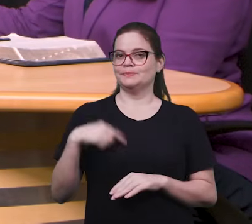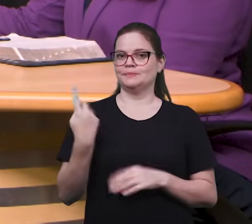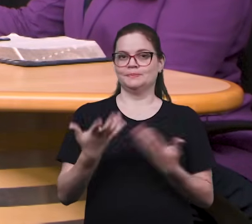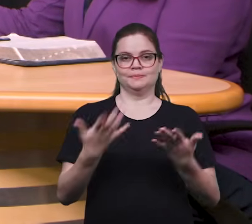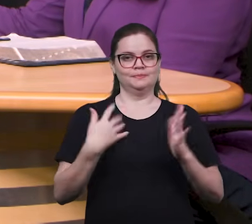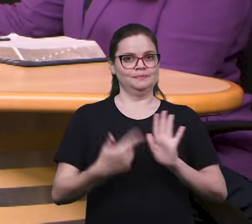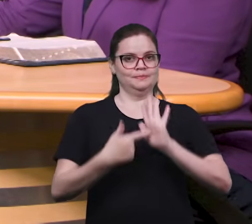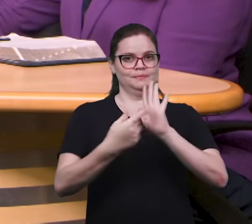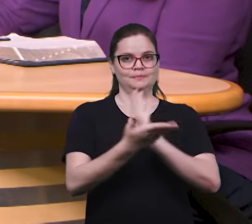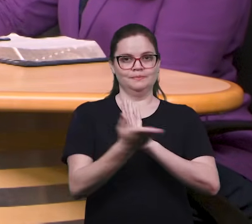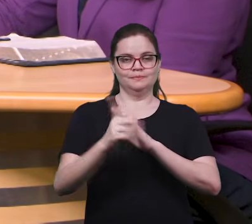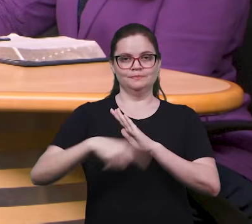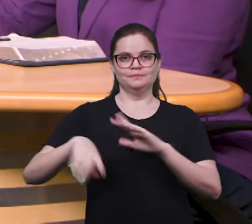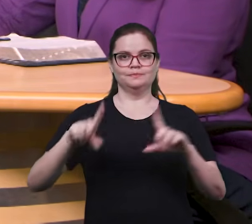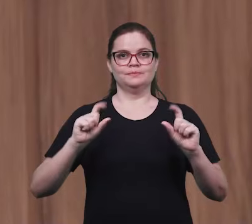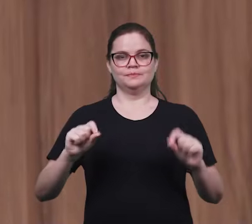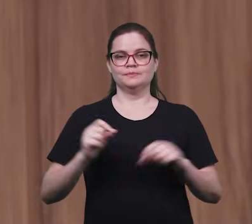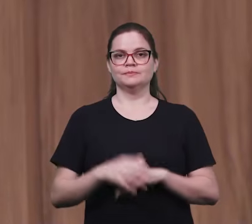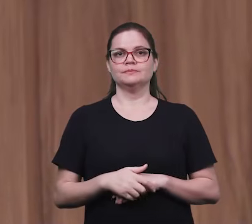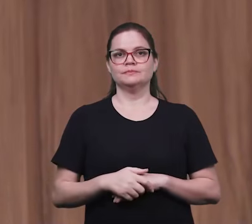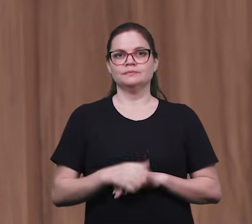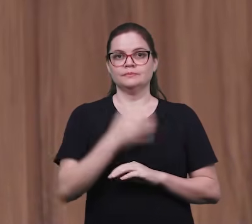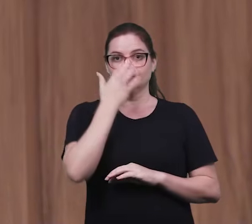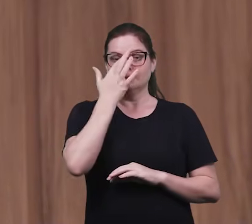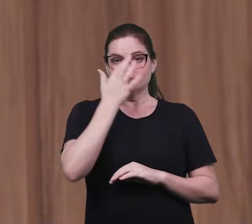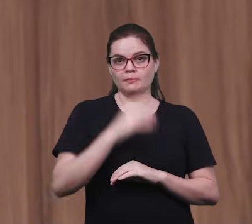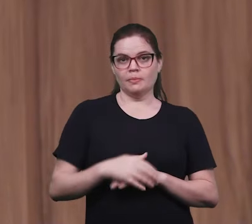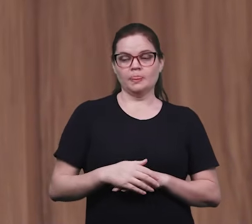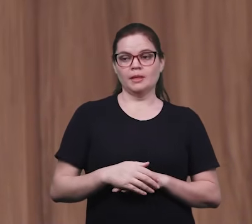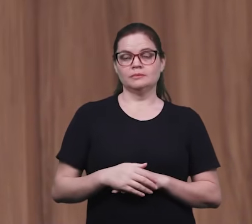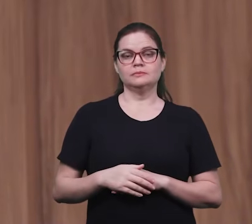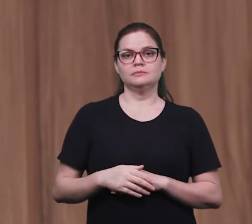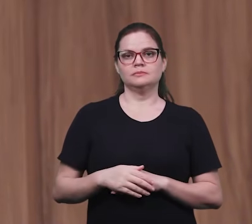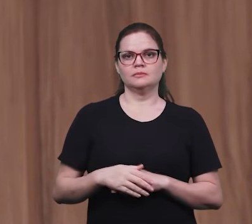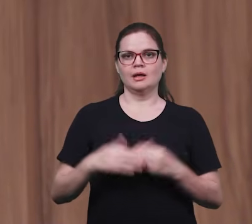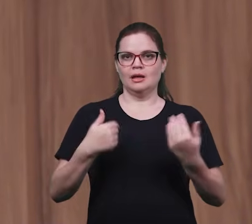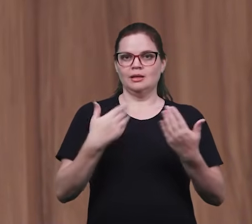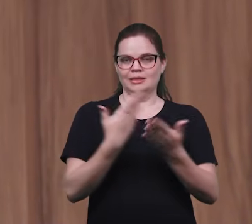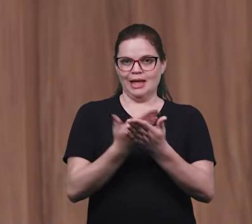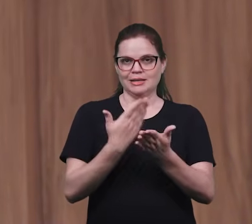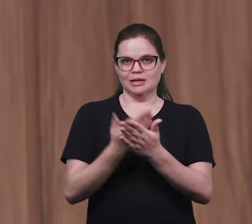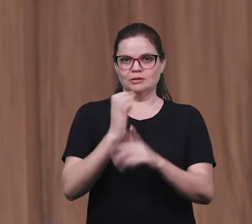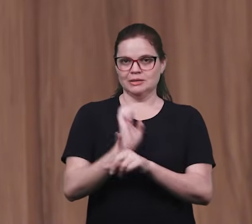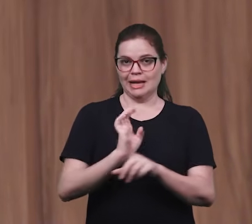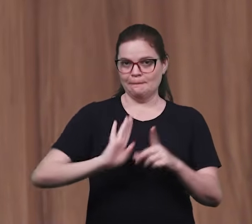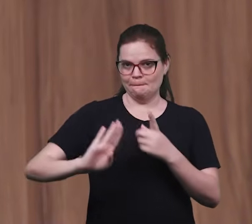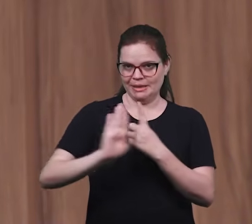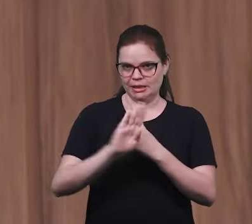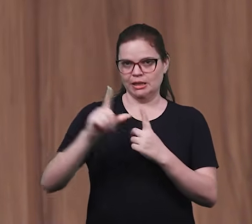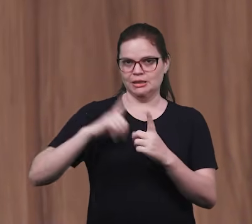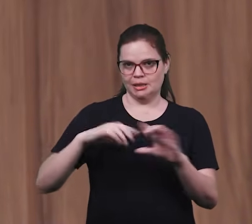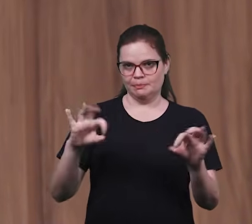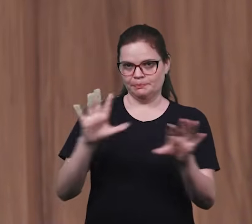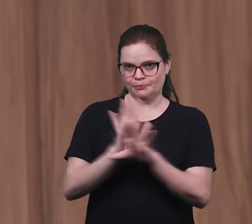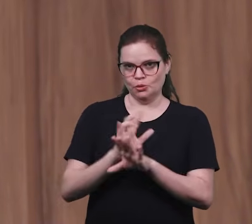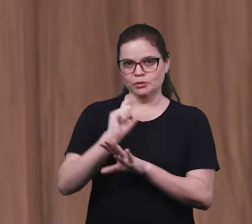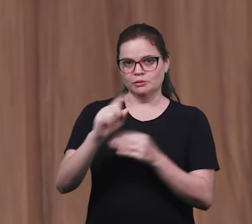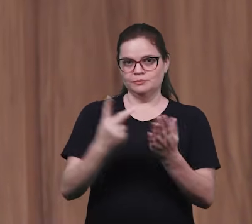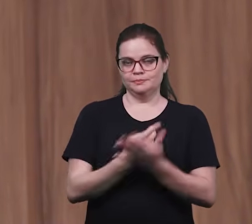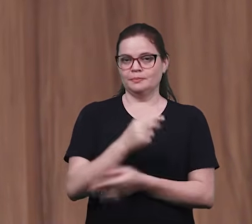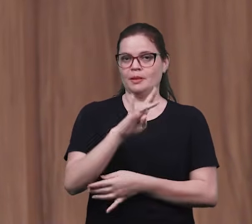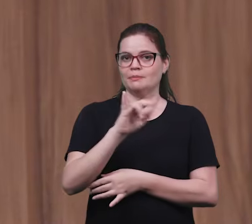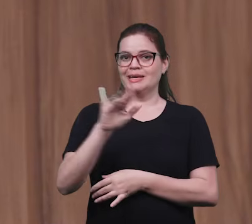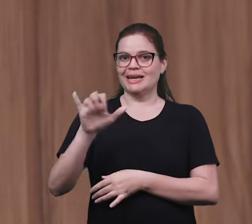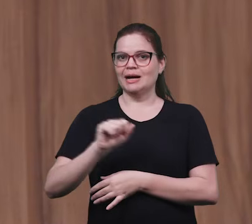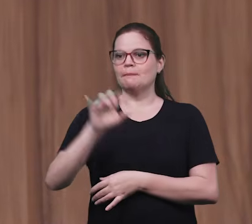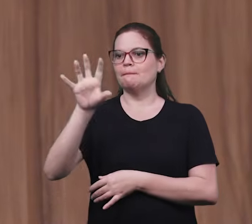então que Bianca, a partir das aulas sistematizadas da EBD, esse é um conteúdo que ela toma como